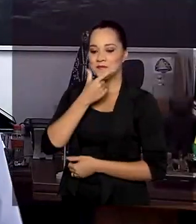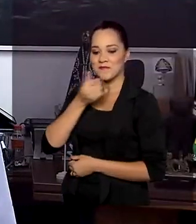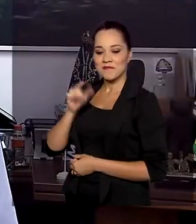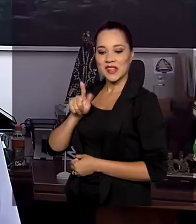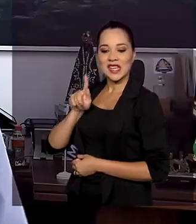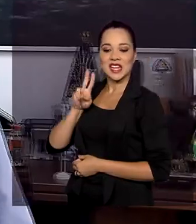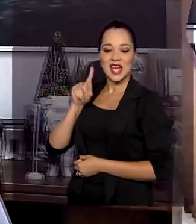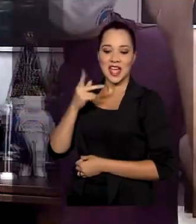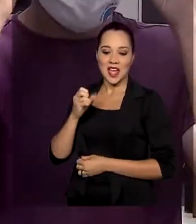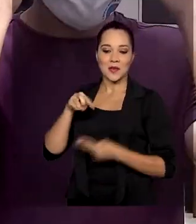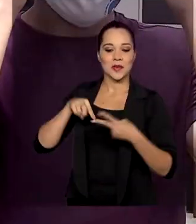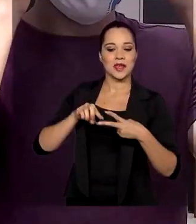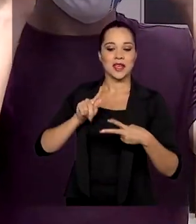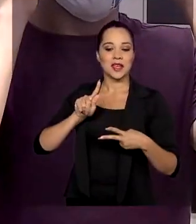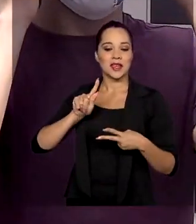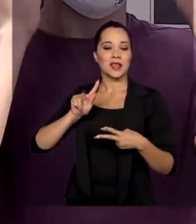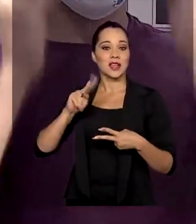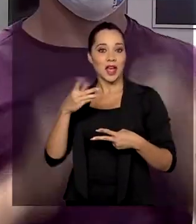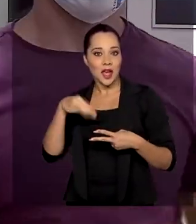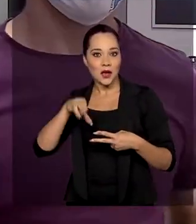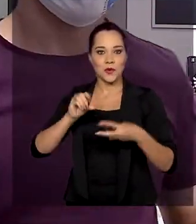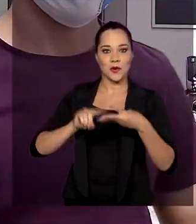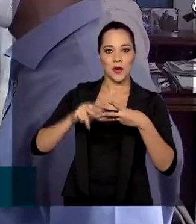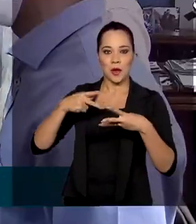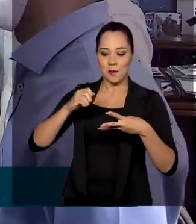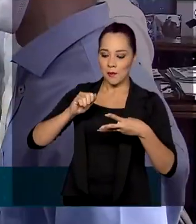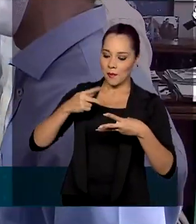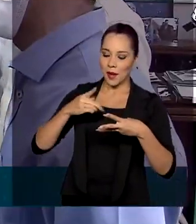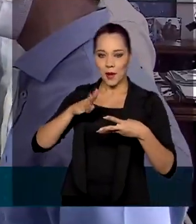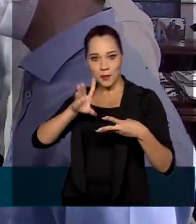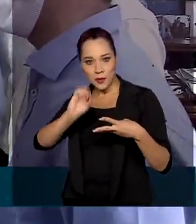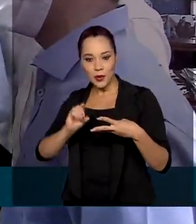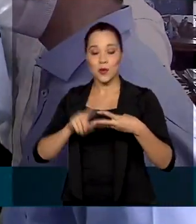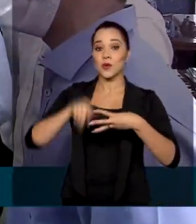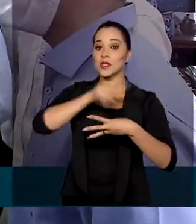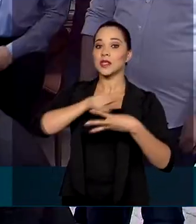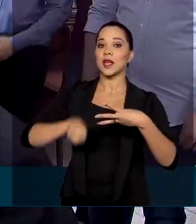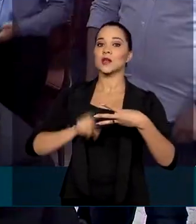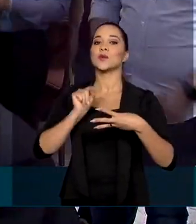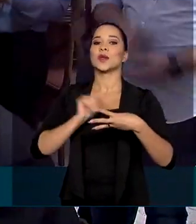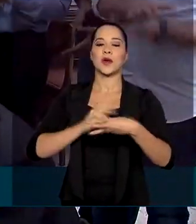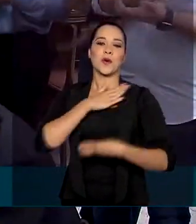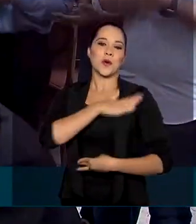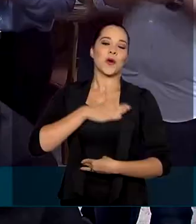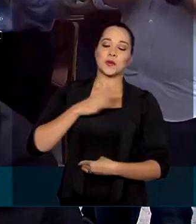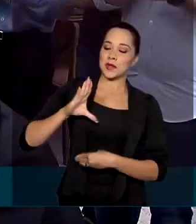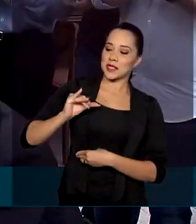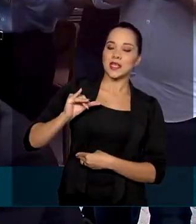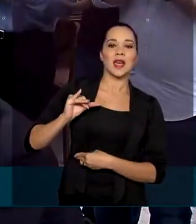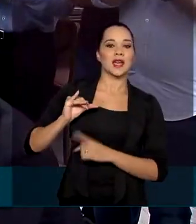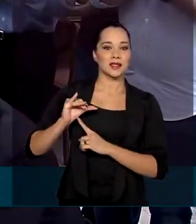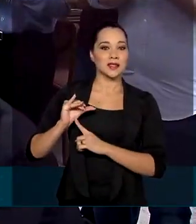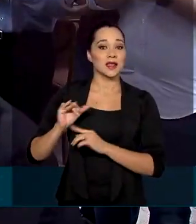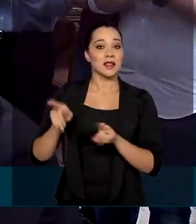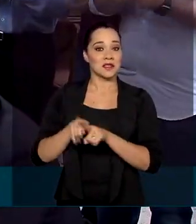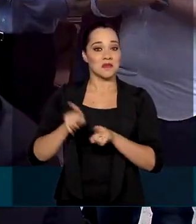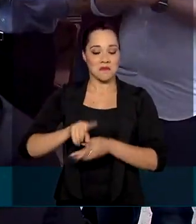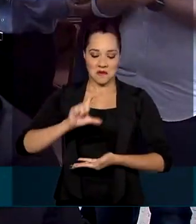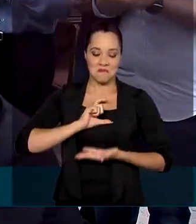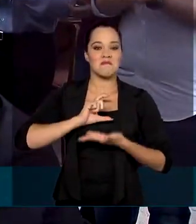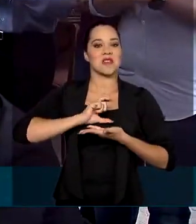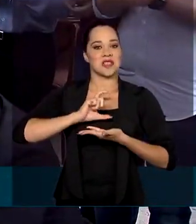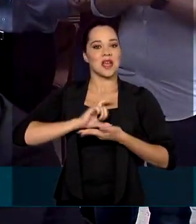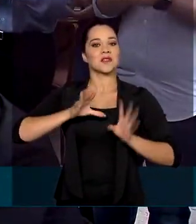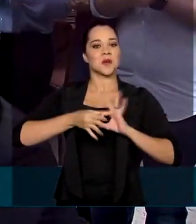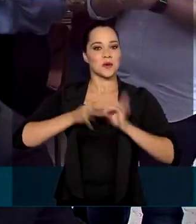Guilherme, Guilhermo, Pablo. Três jovens que têm em comum o gosto pelas ciências exatas e medalhas